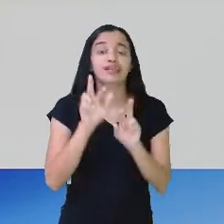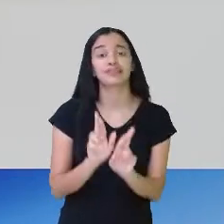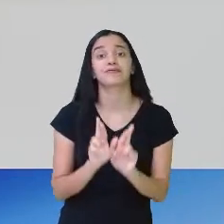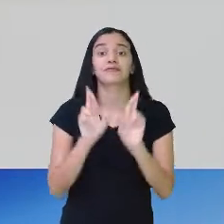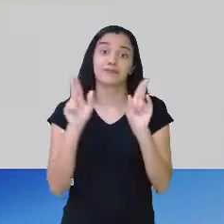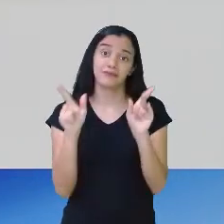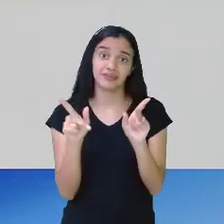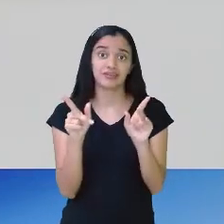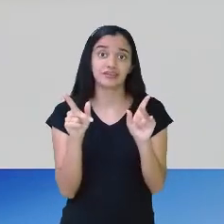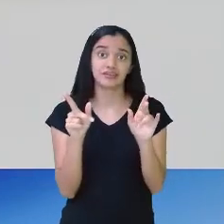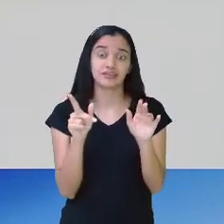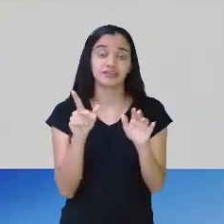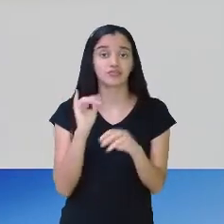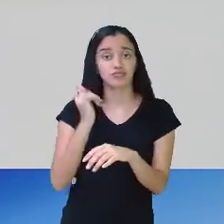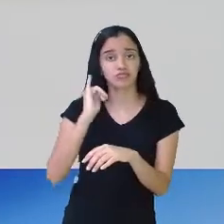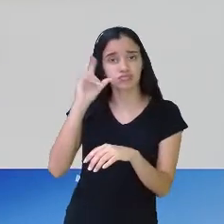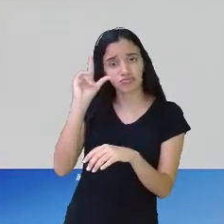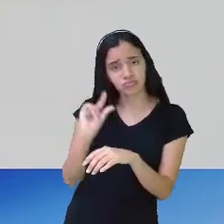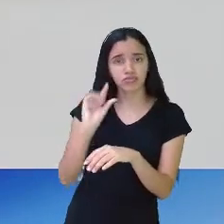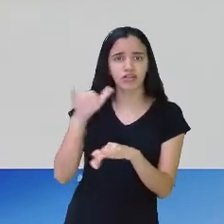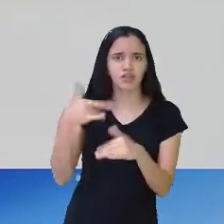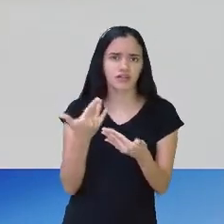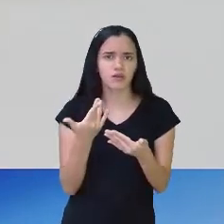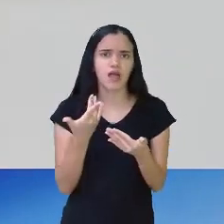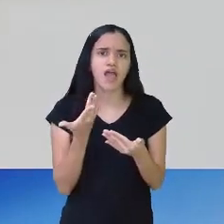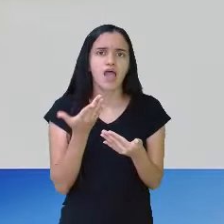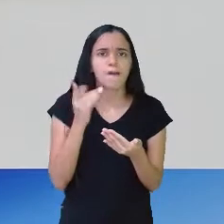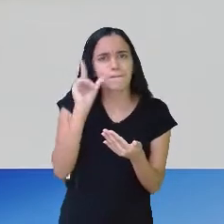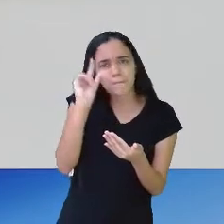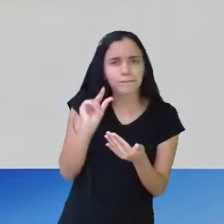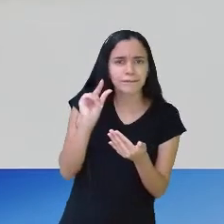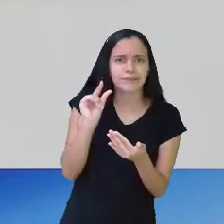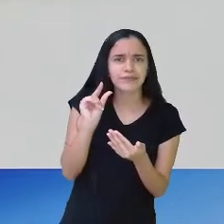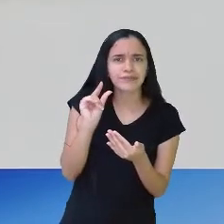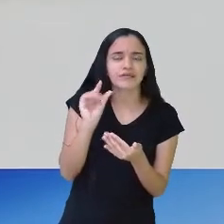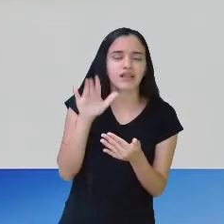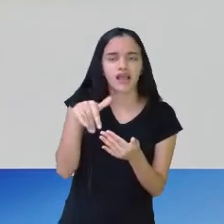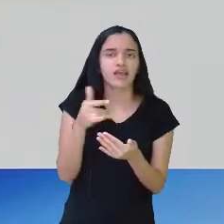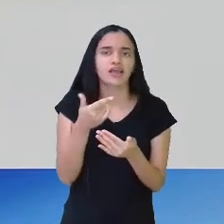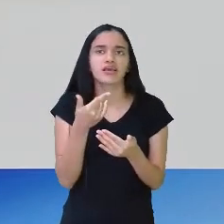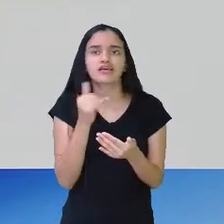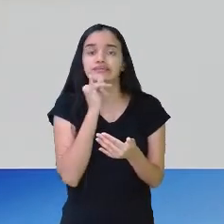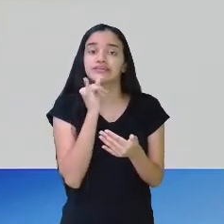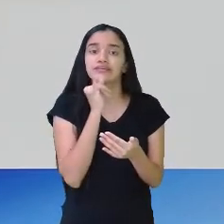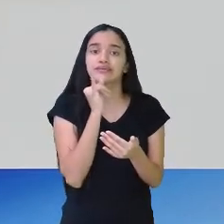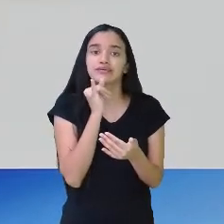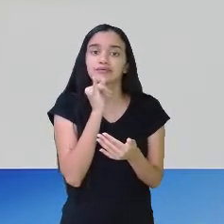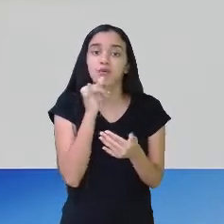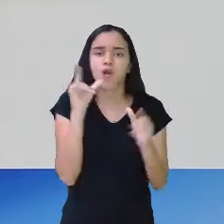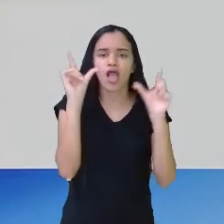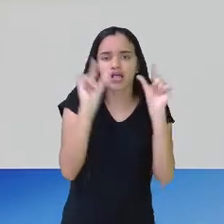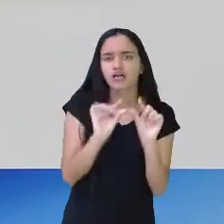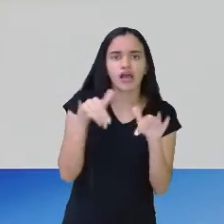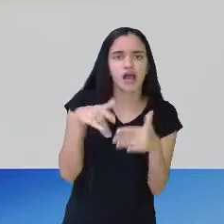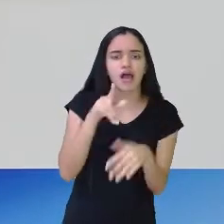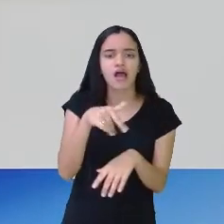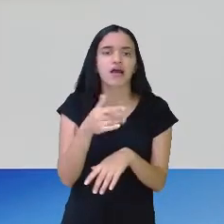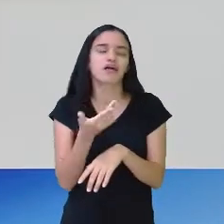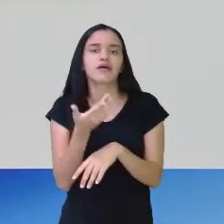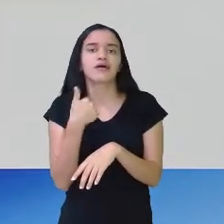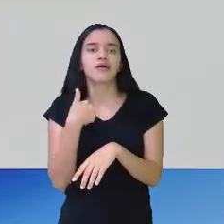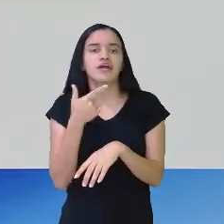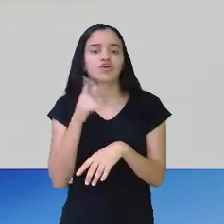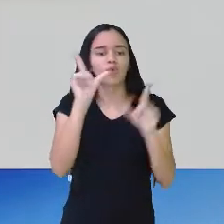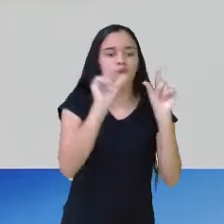diferentes das de um conto pequeno, porque não é um conto que é pequeno, ele não é um conto reduzido. Eu peguei um conto